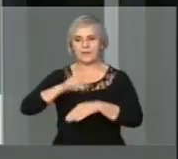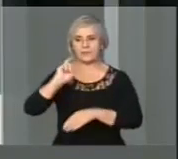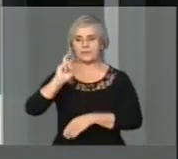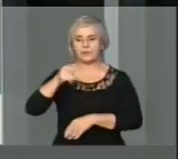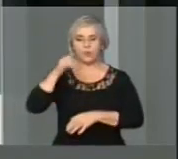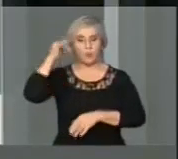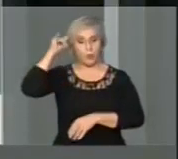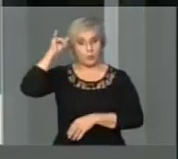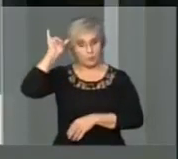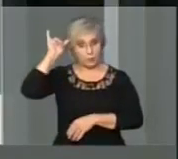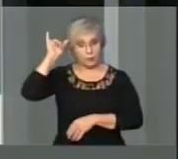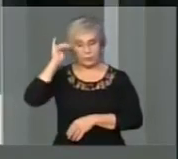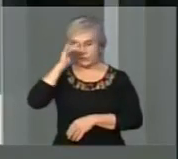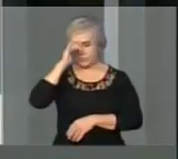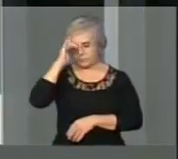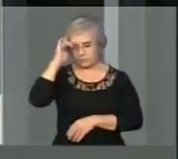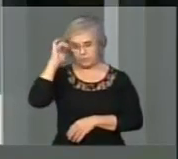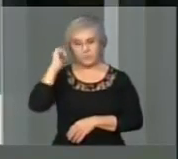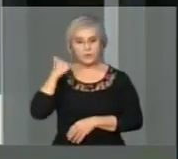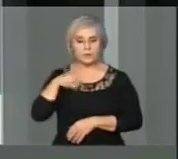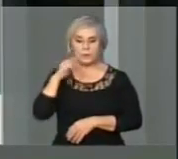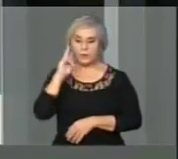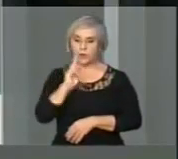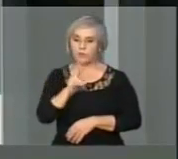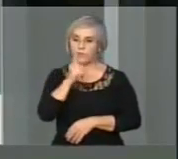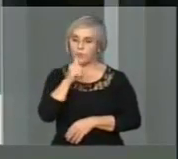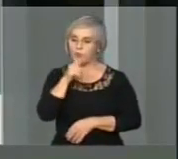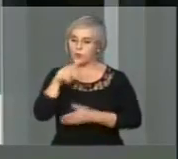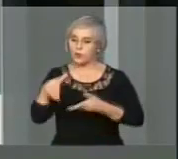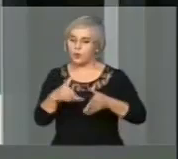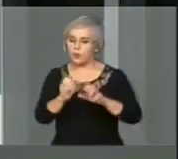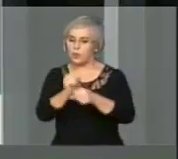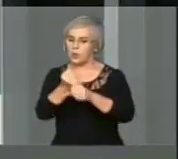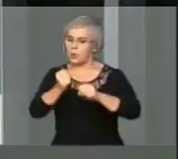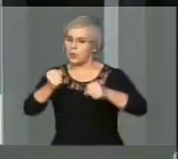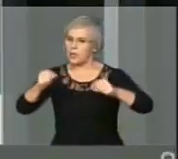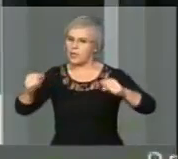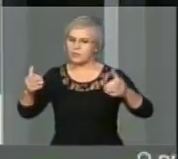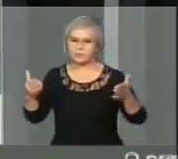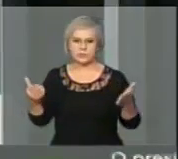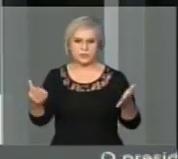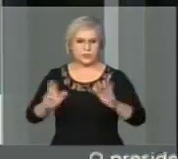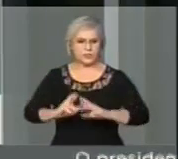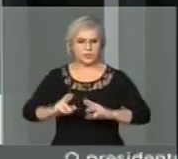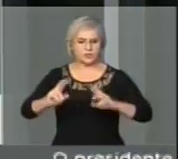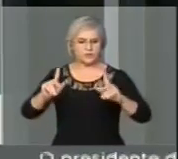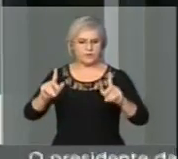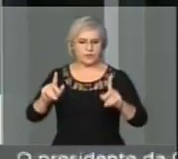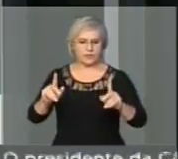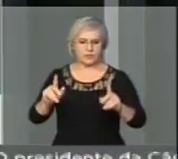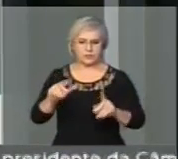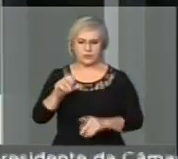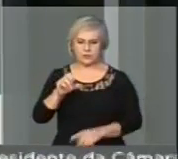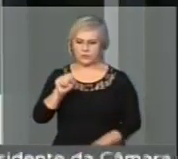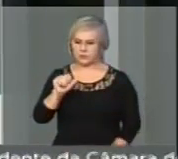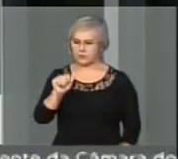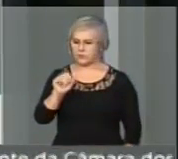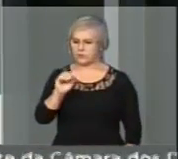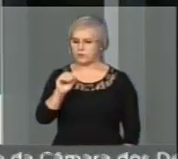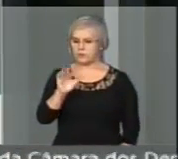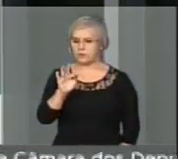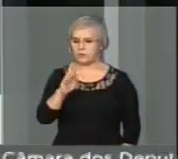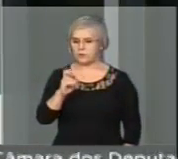pasm me deparei com um grande rio diferente do nosso eh minguado São Francisco e lá a gente